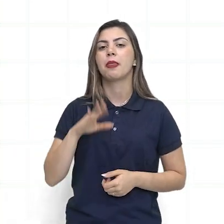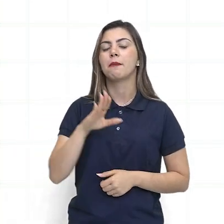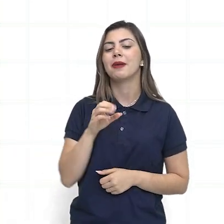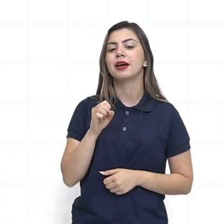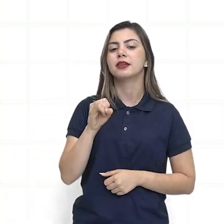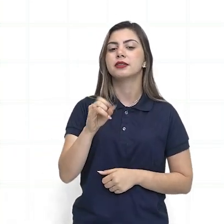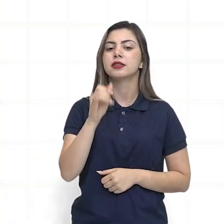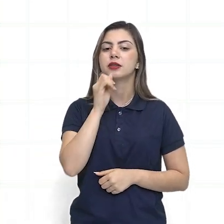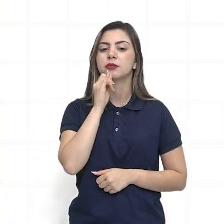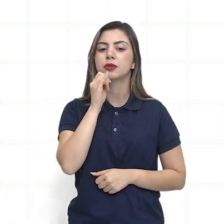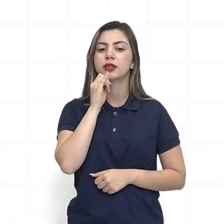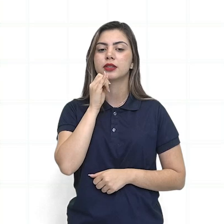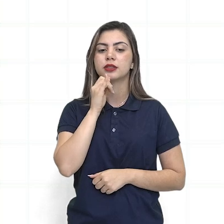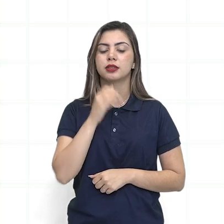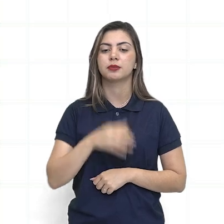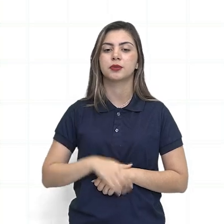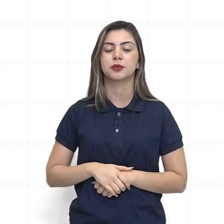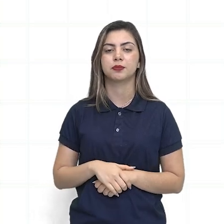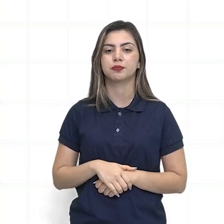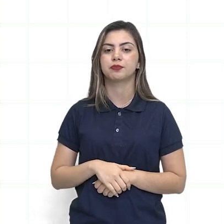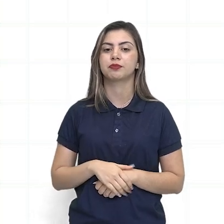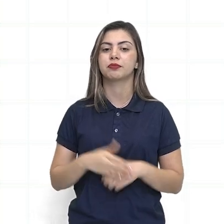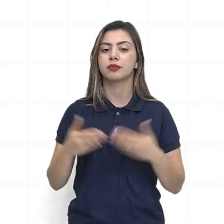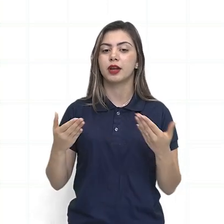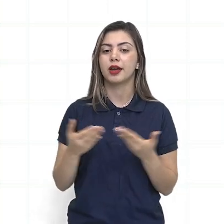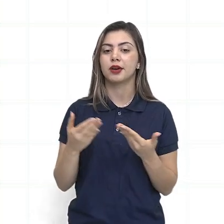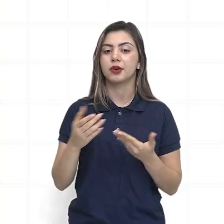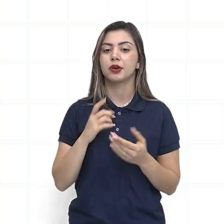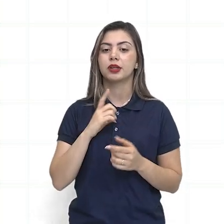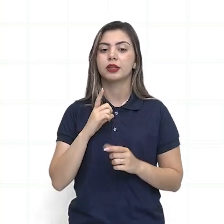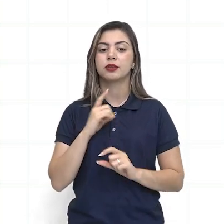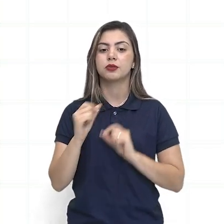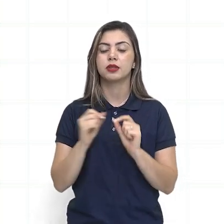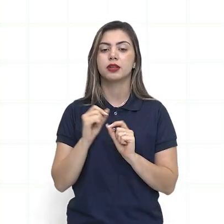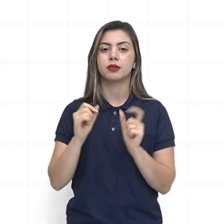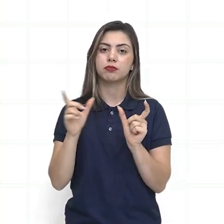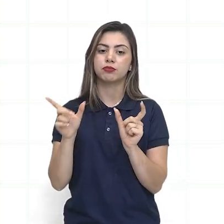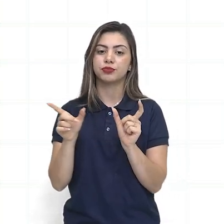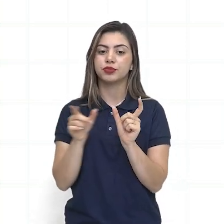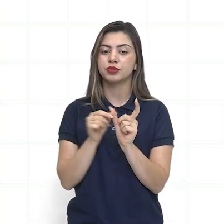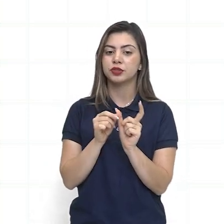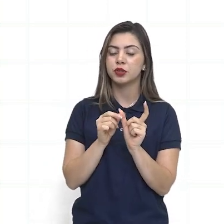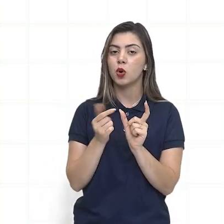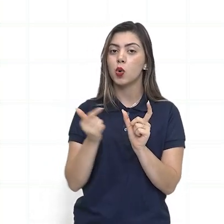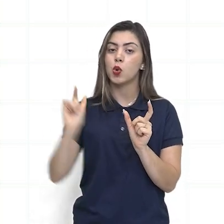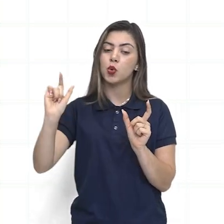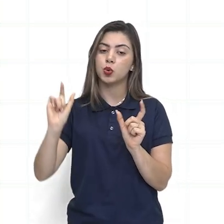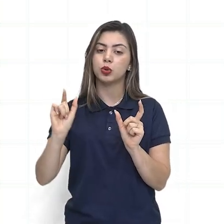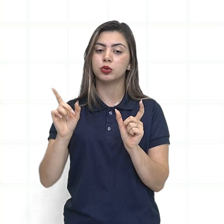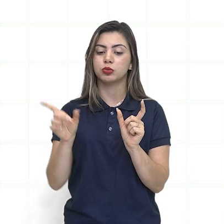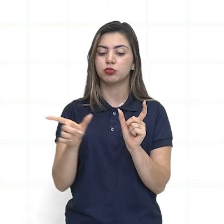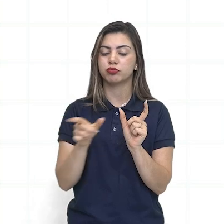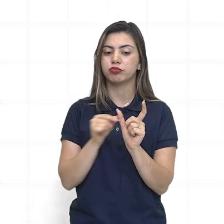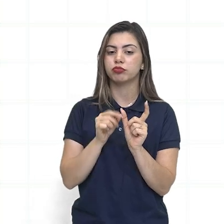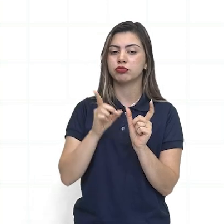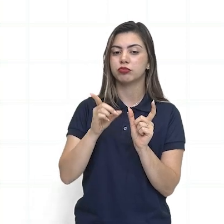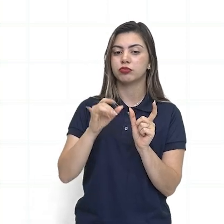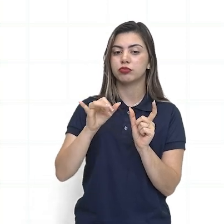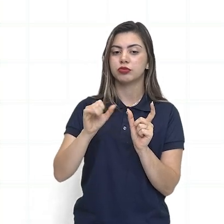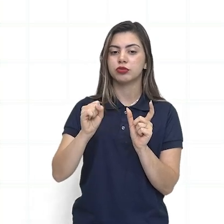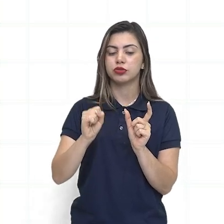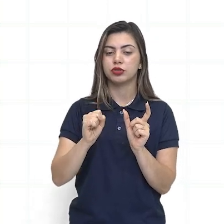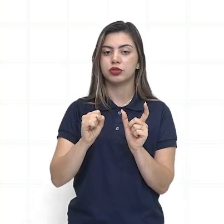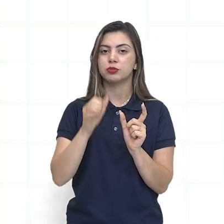acrescento, por exemplo, o prefixo diz. Se eu, junto da